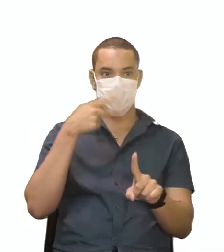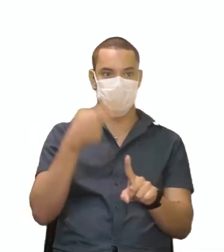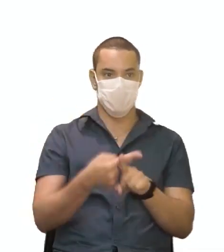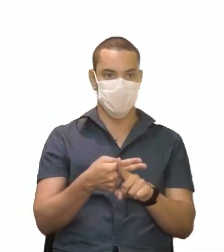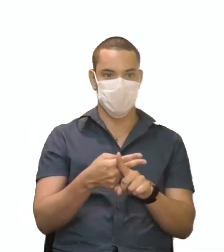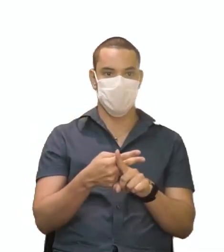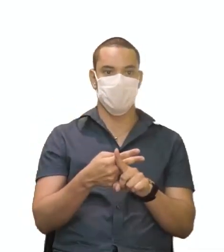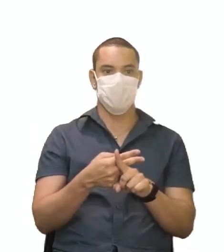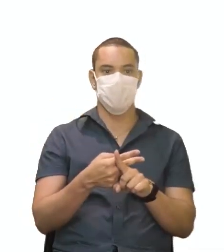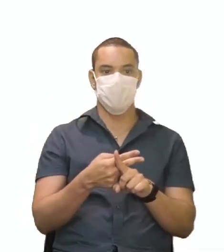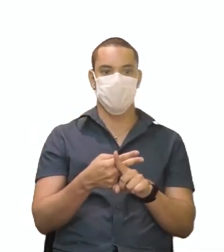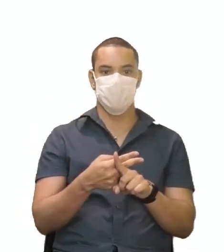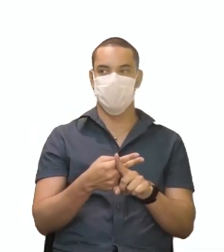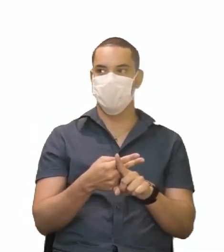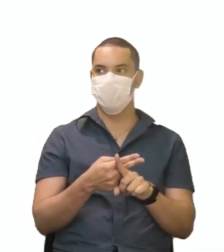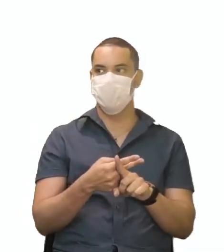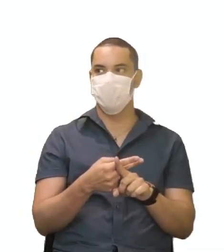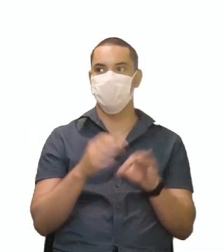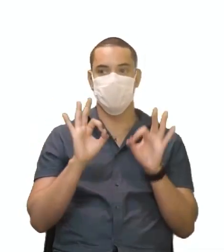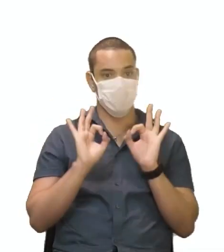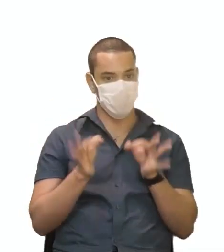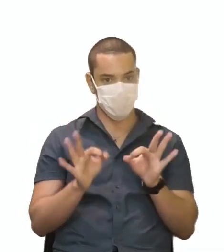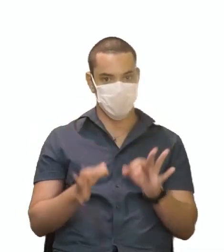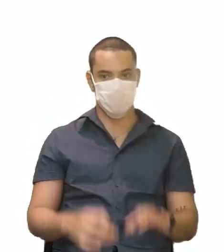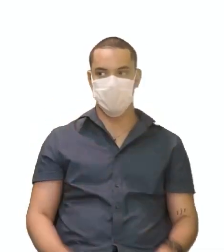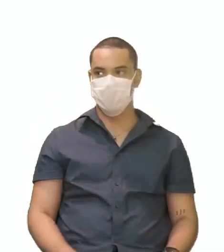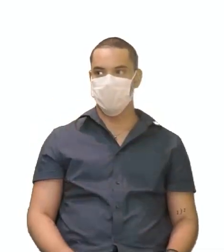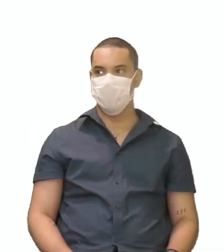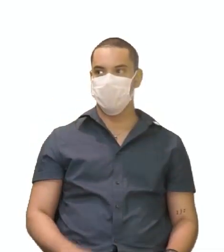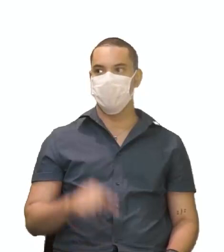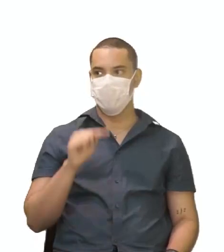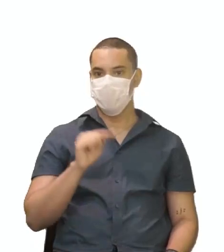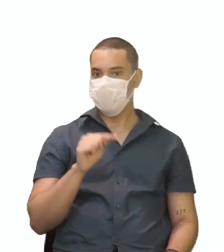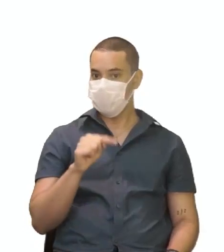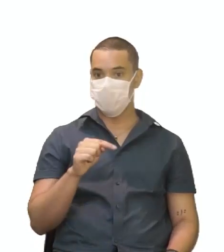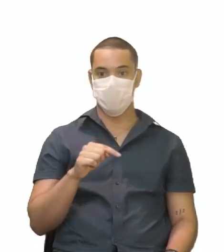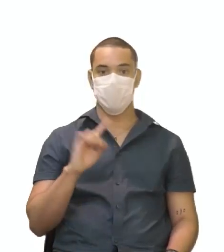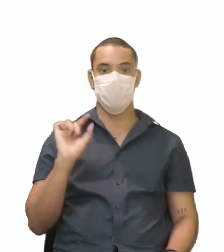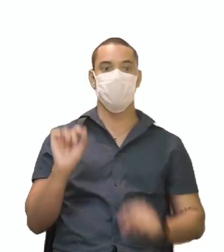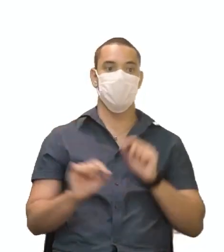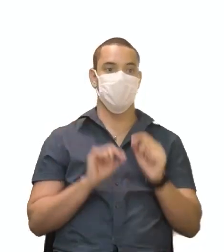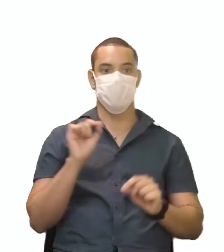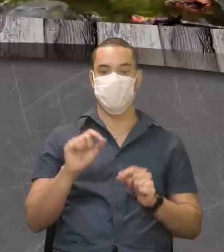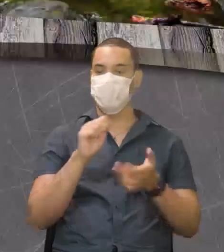encontram-se na placa equatorial da célula. Correto. E essa foi a